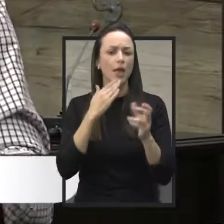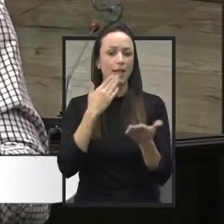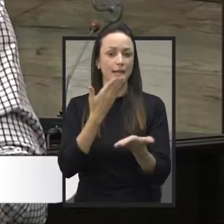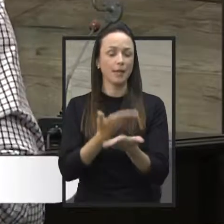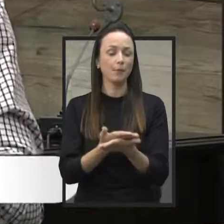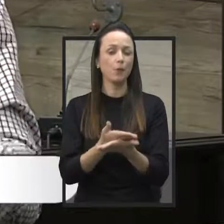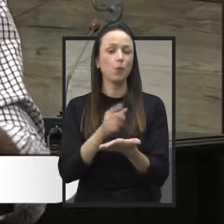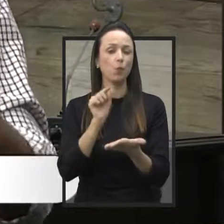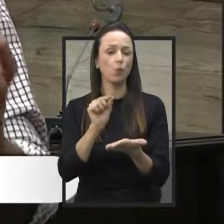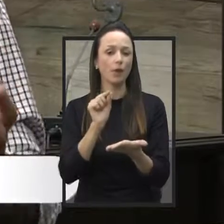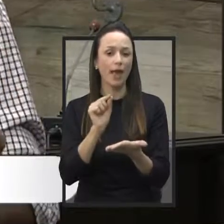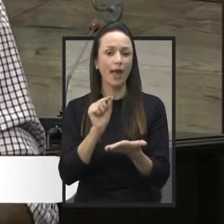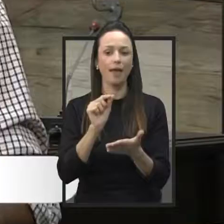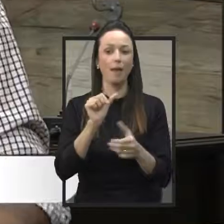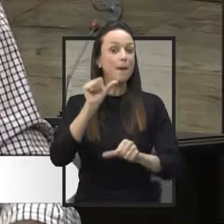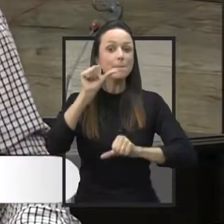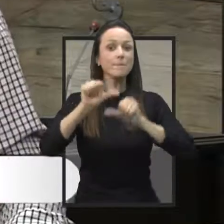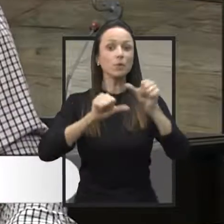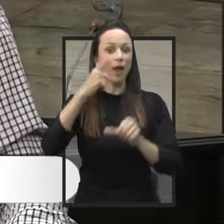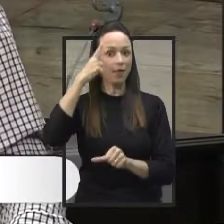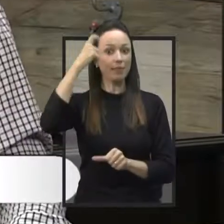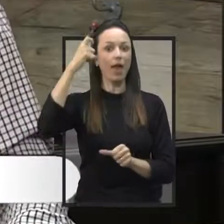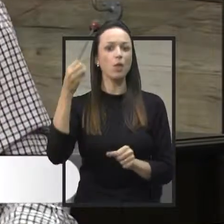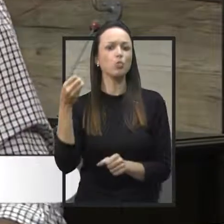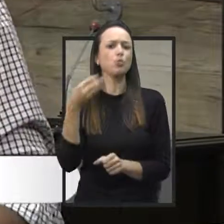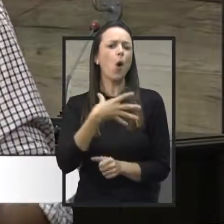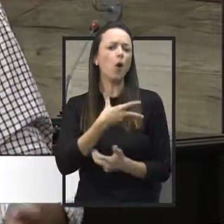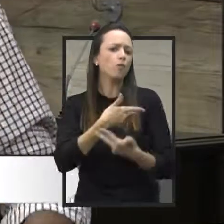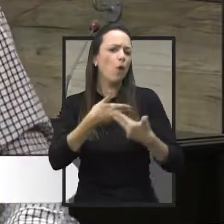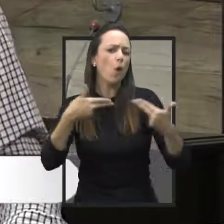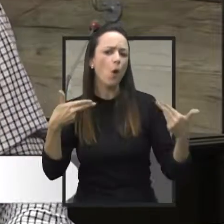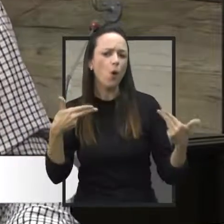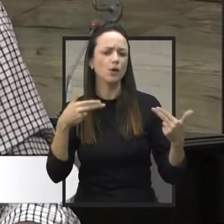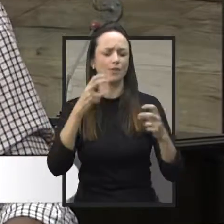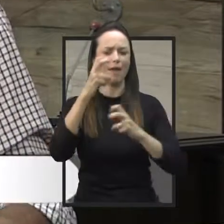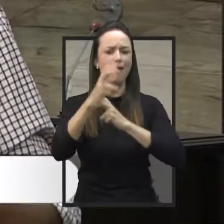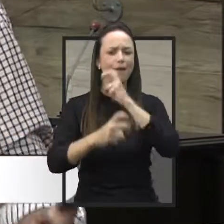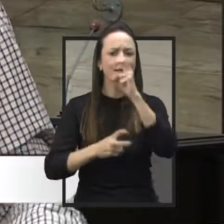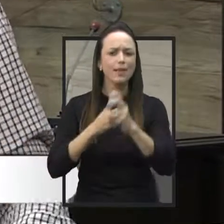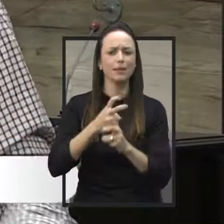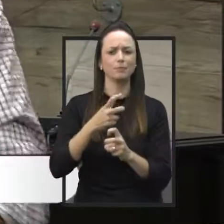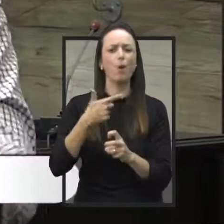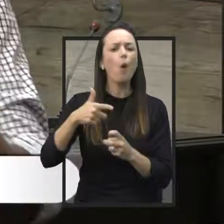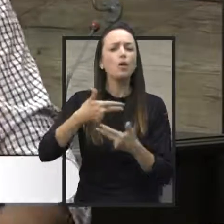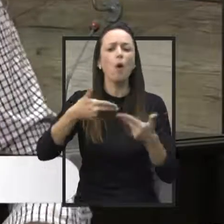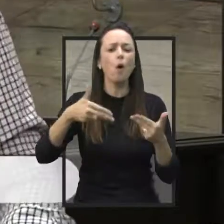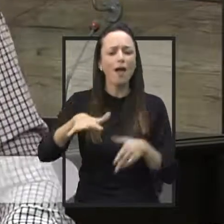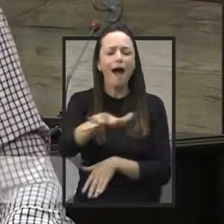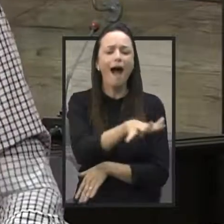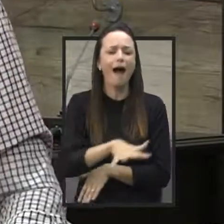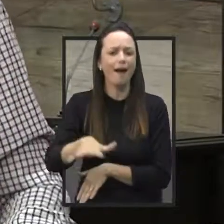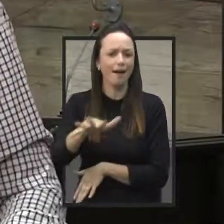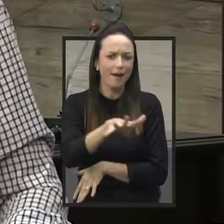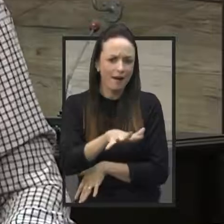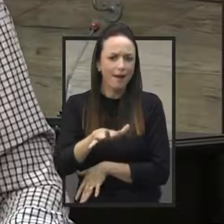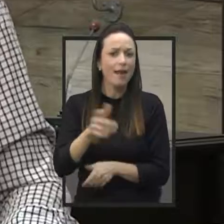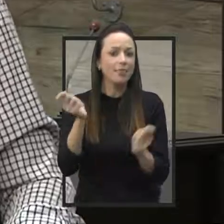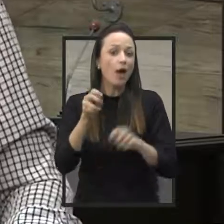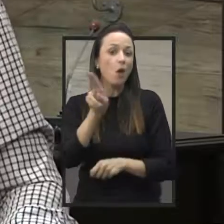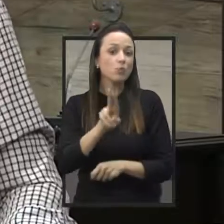fosse que fosse reinventado a Expo Jaú para uma utilização mais ampla daquele